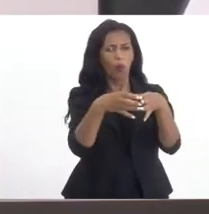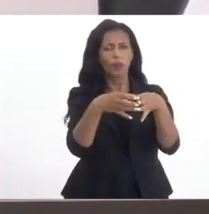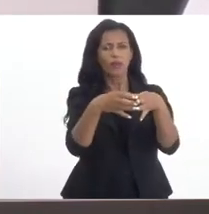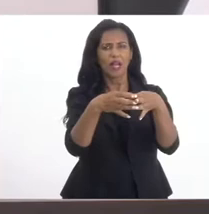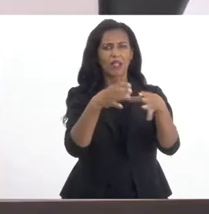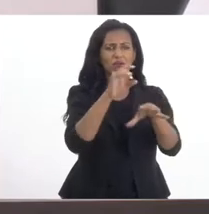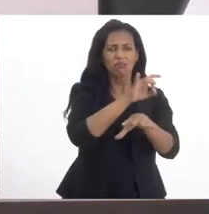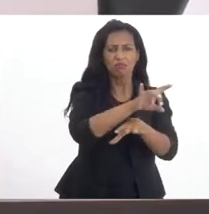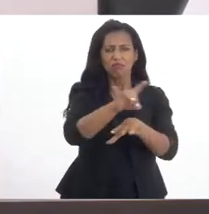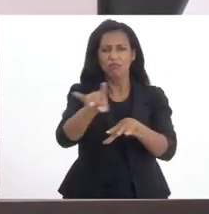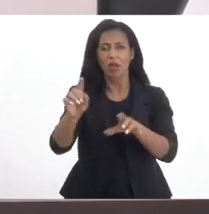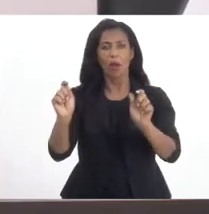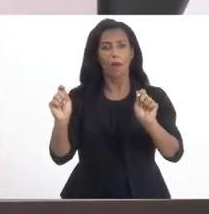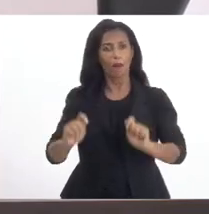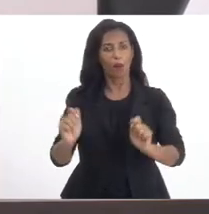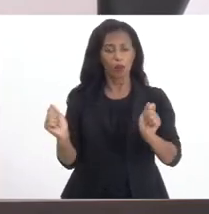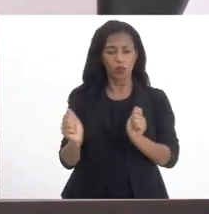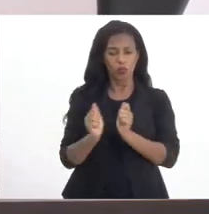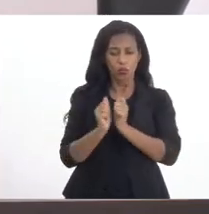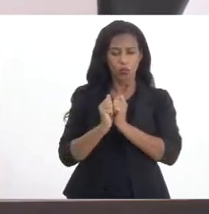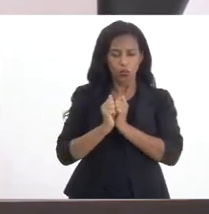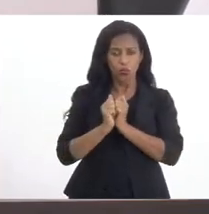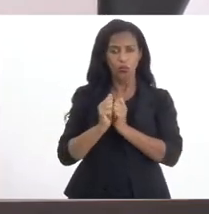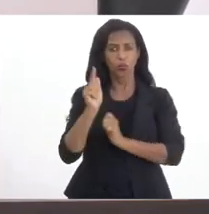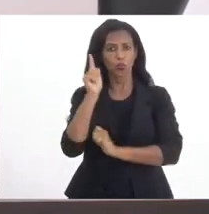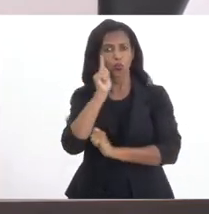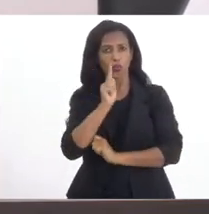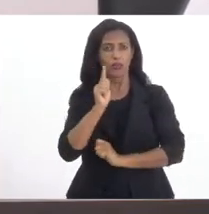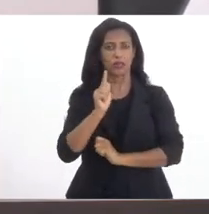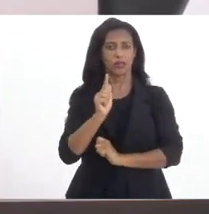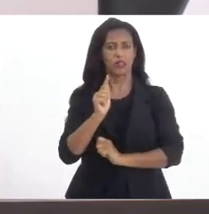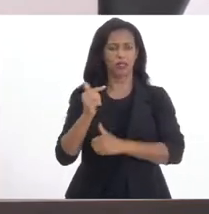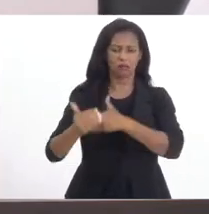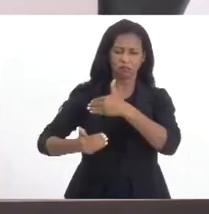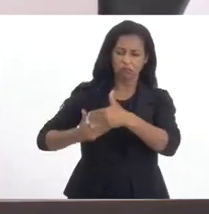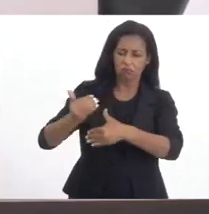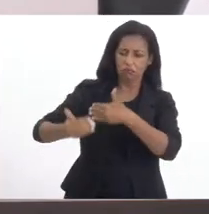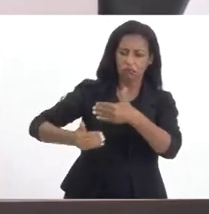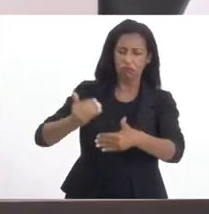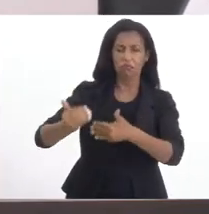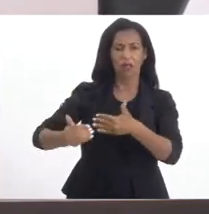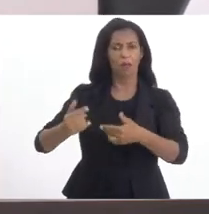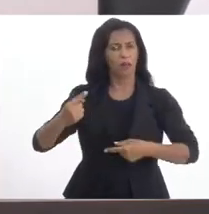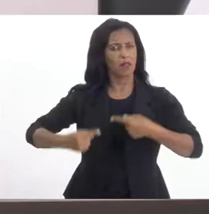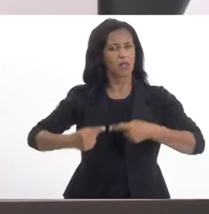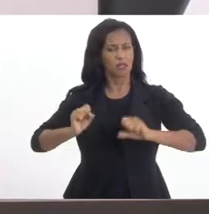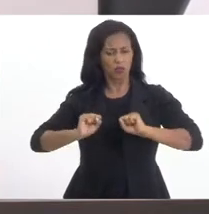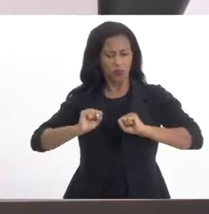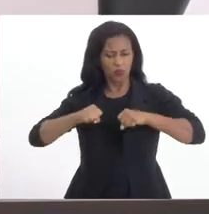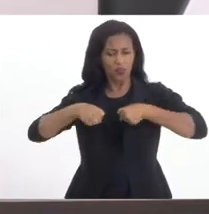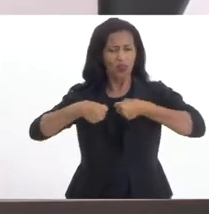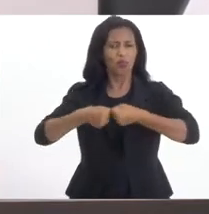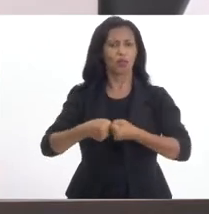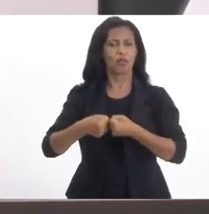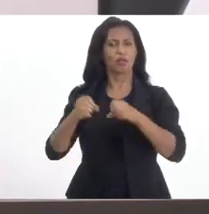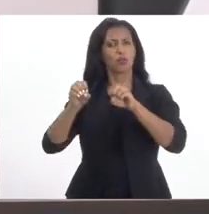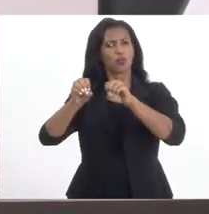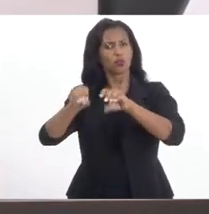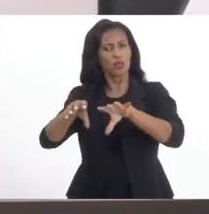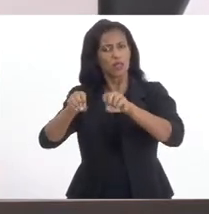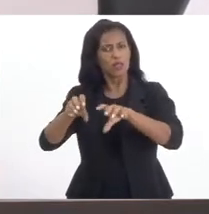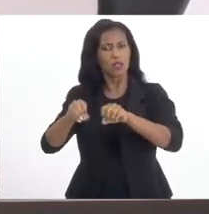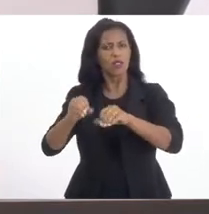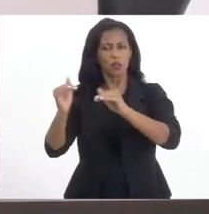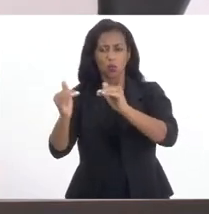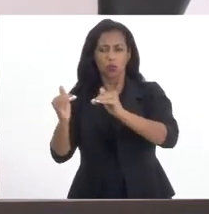possa caminhar para que o desdobramento dessa discussão seja o fortalecimento do ensino superior na Zona Oeste, para que a